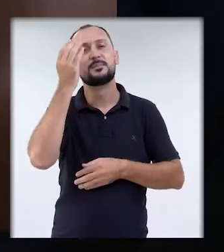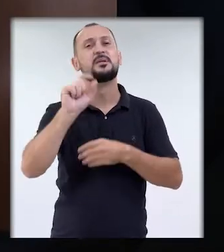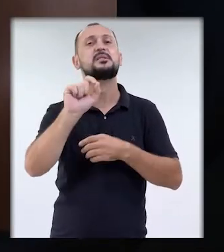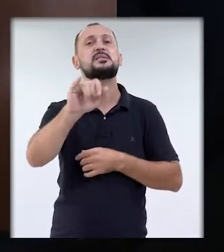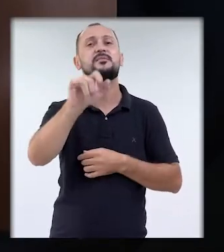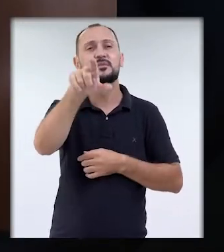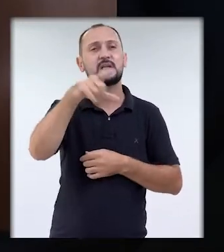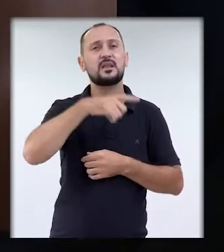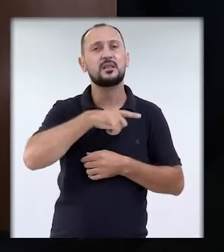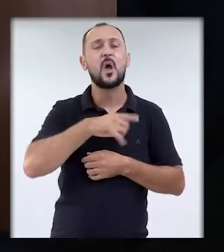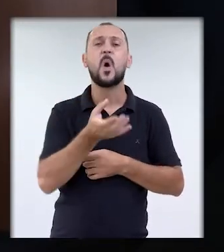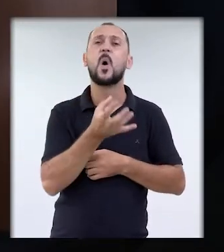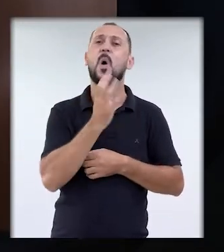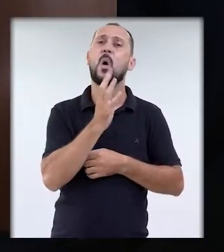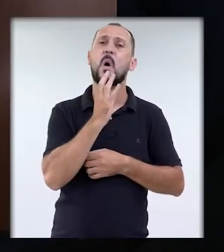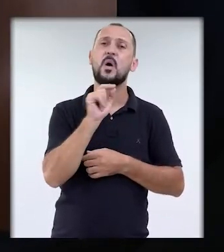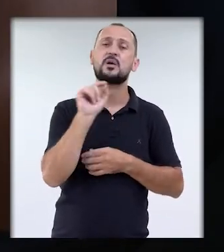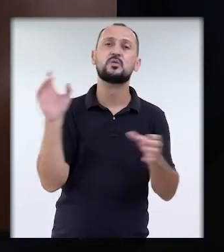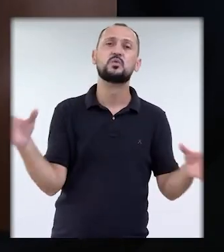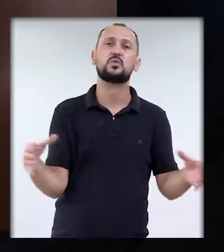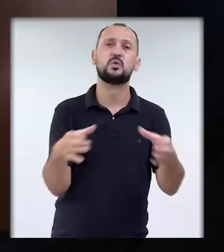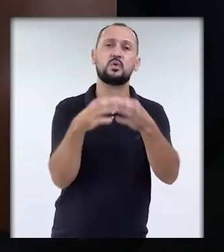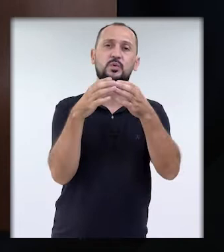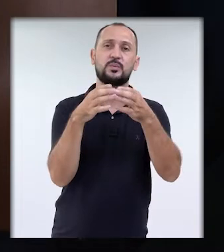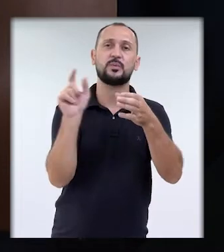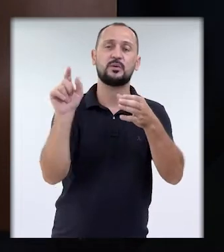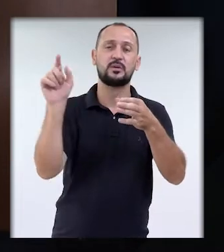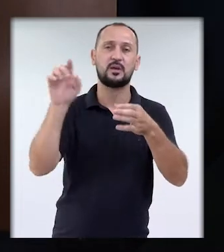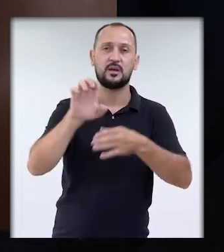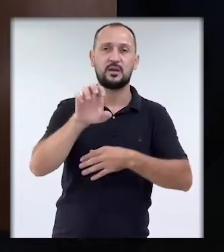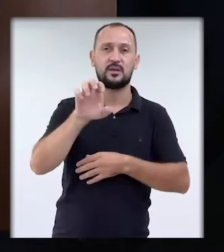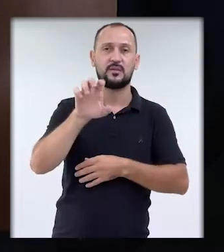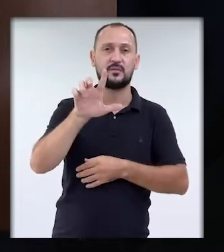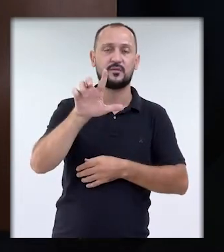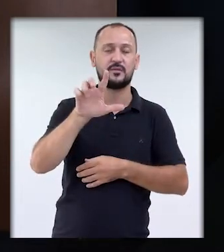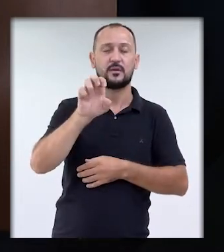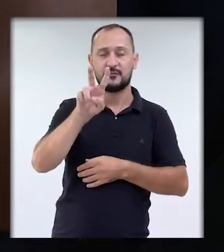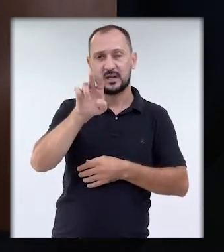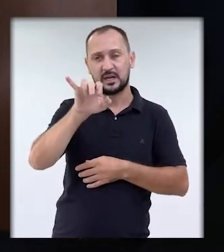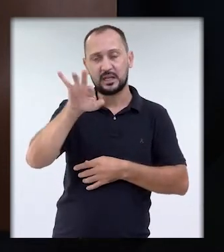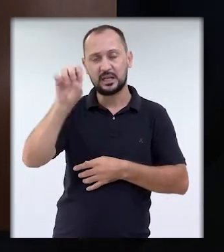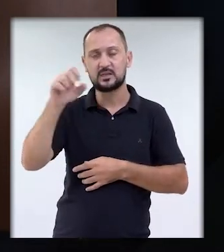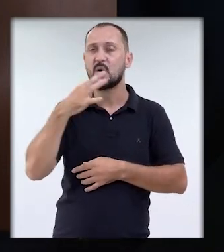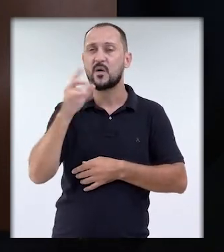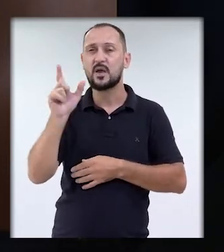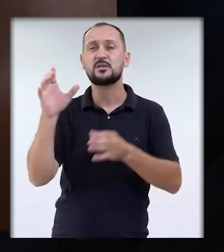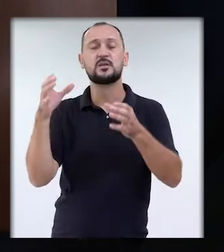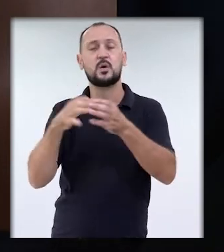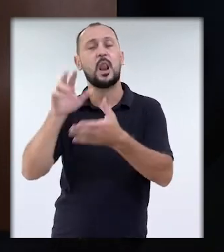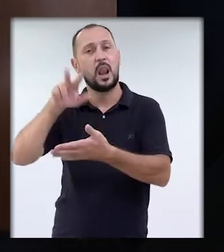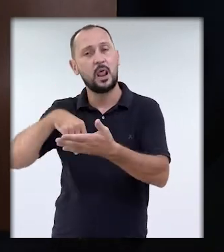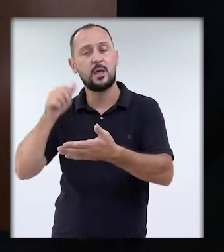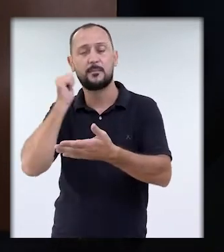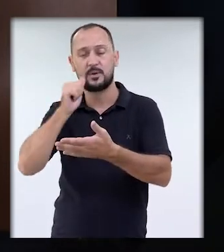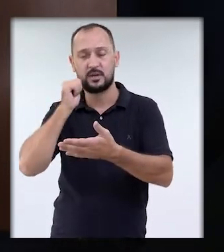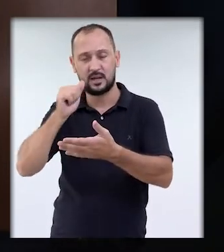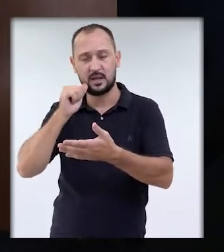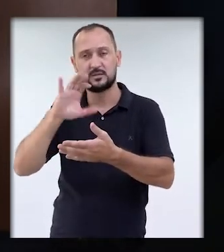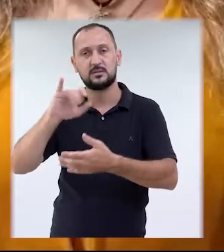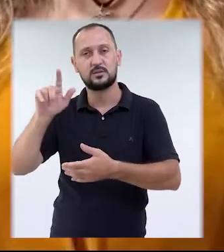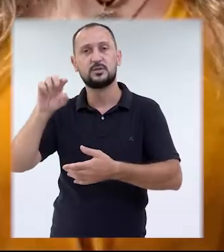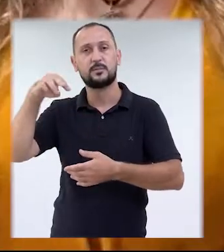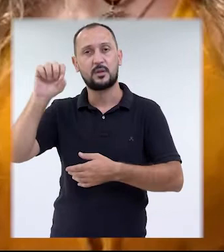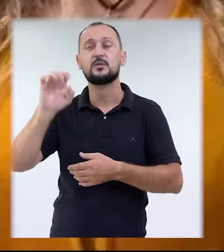se você já tinha conhecimento desse grupo que a Evelise é coordenadora, o Leia Mulheres CG,